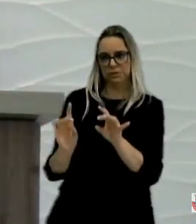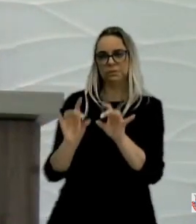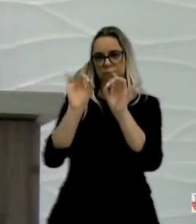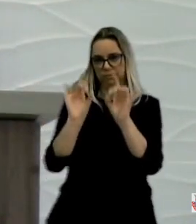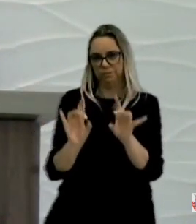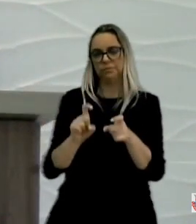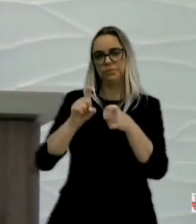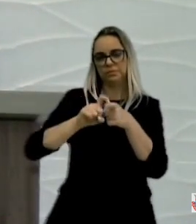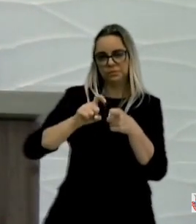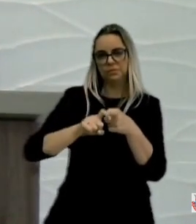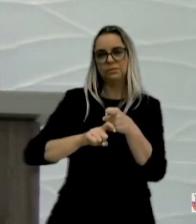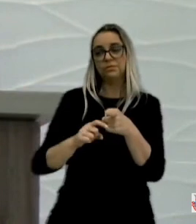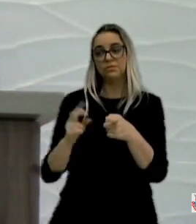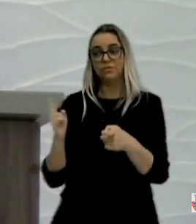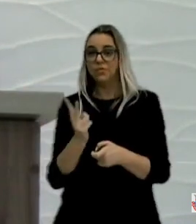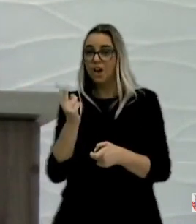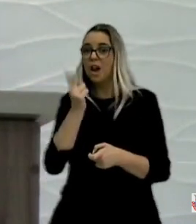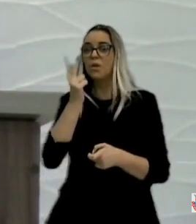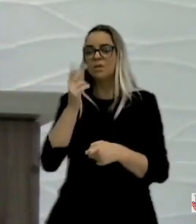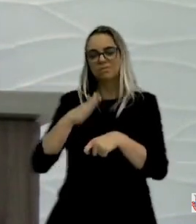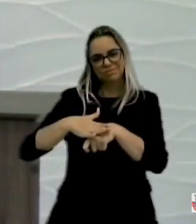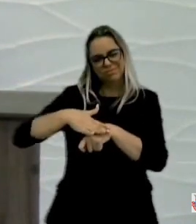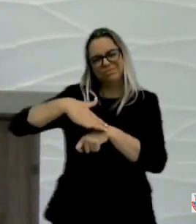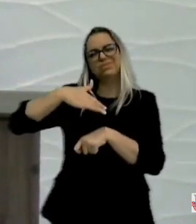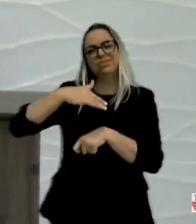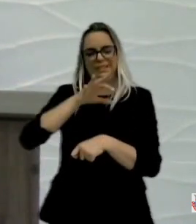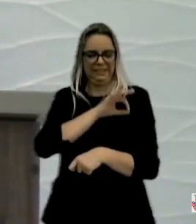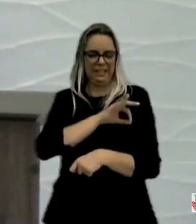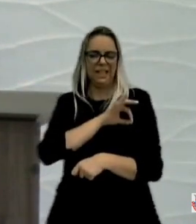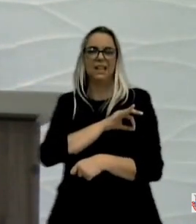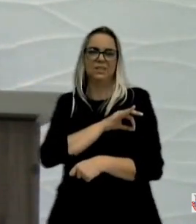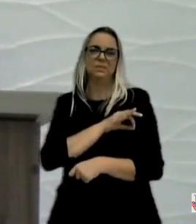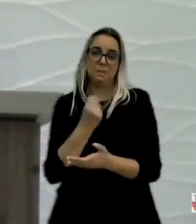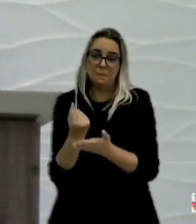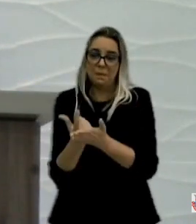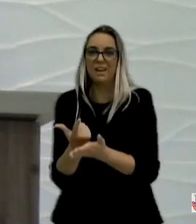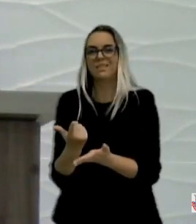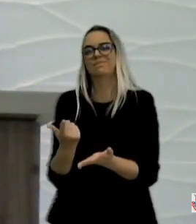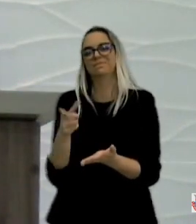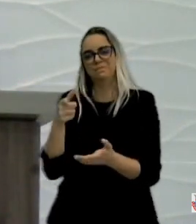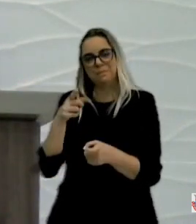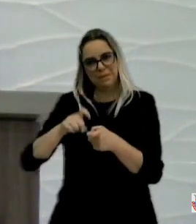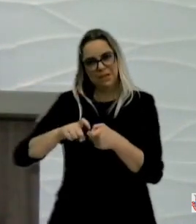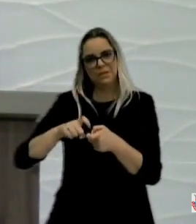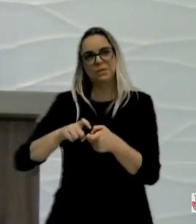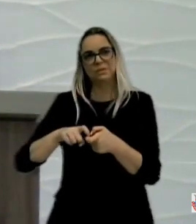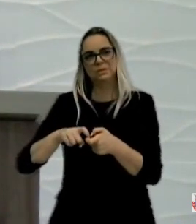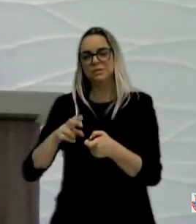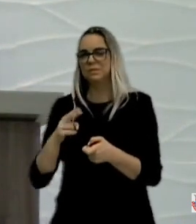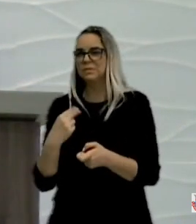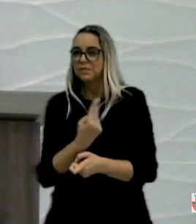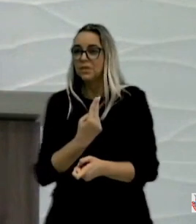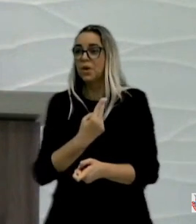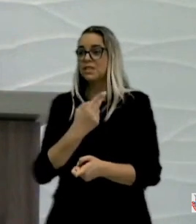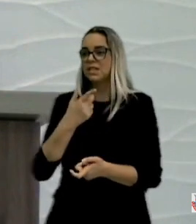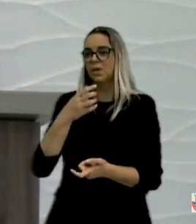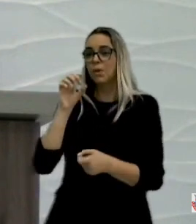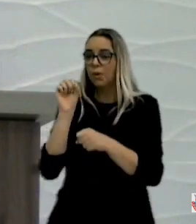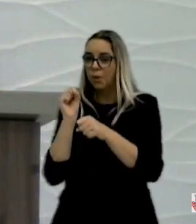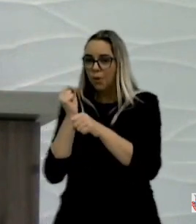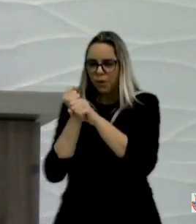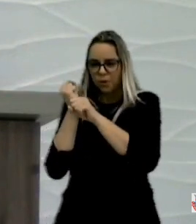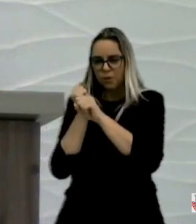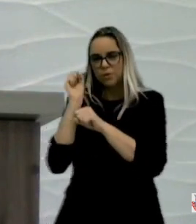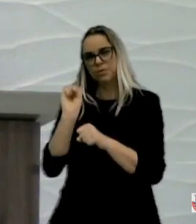gente sabe que é um valor muito alto no final do mês para se pagar. Que ficamos 8 anos